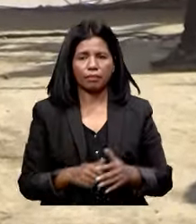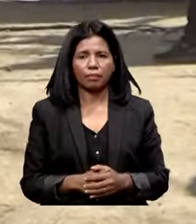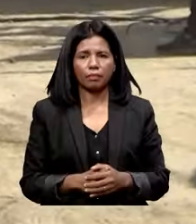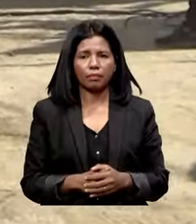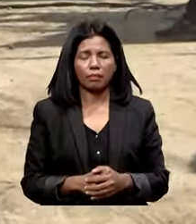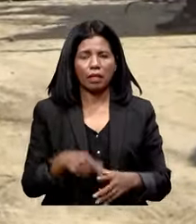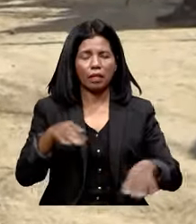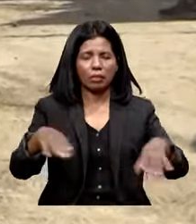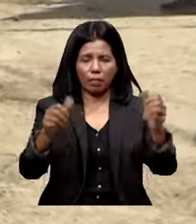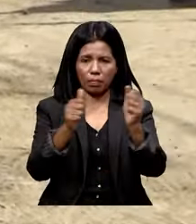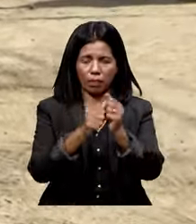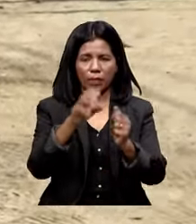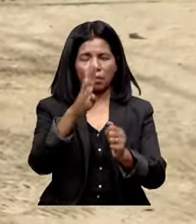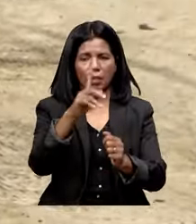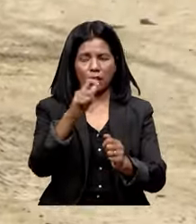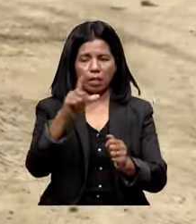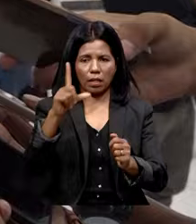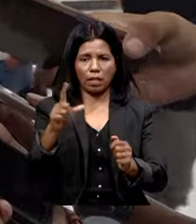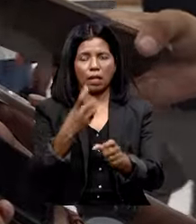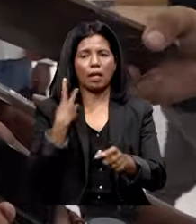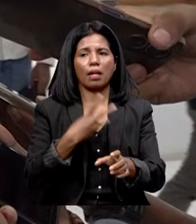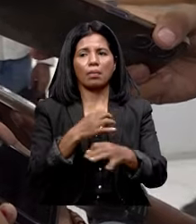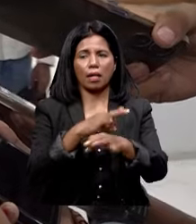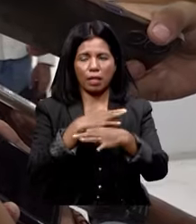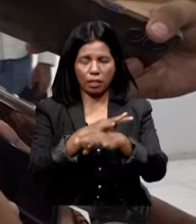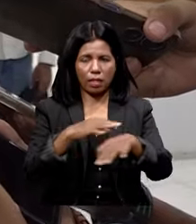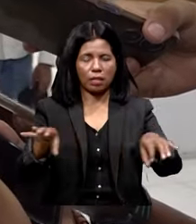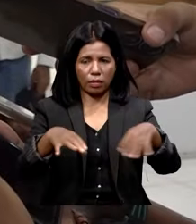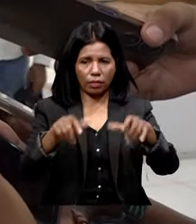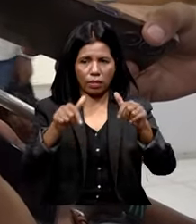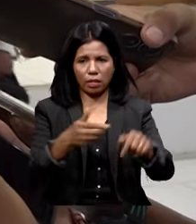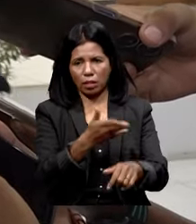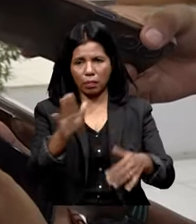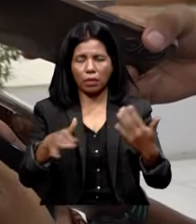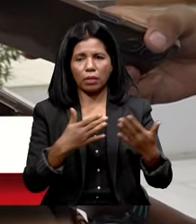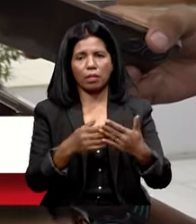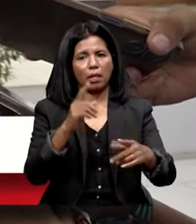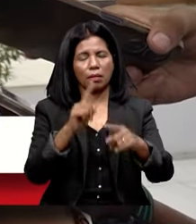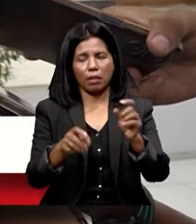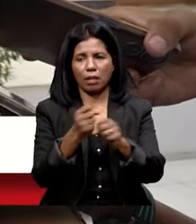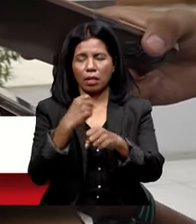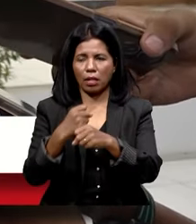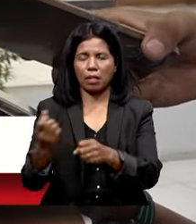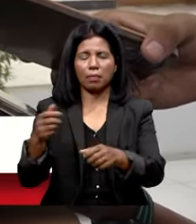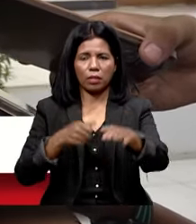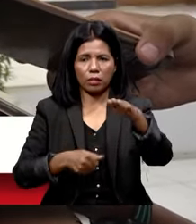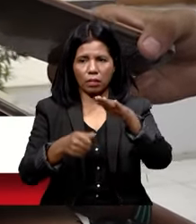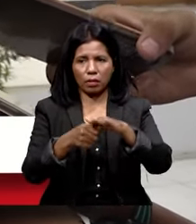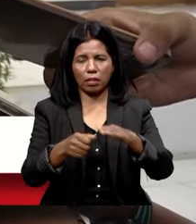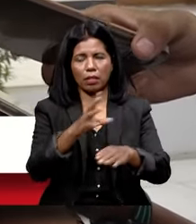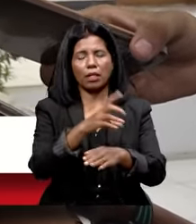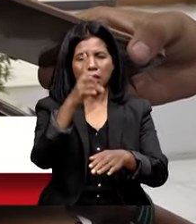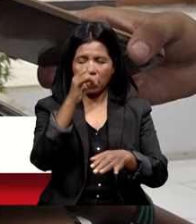atu coopera com a BTL, atu amihadia sistema né, e tabot Sira labele bahala fale ligação ilegal. E daí acontece de